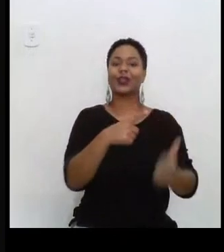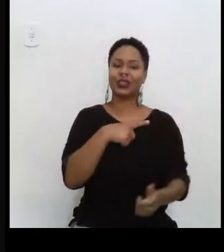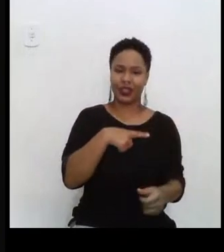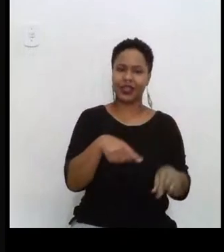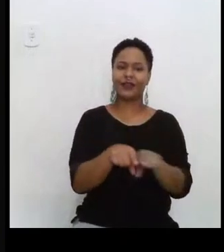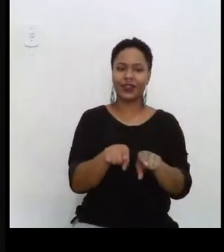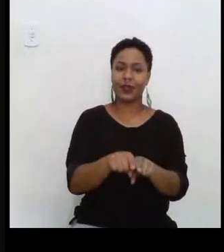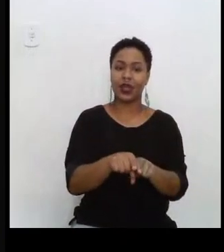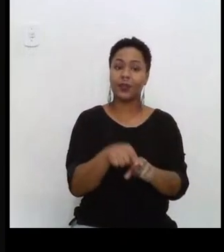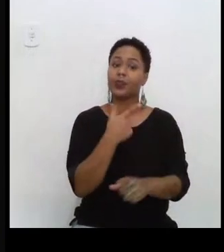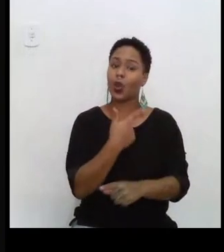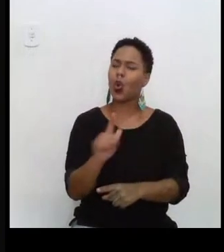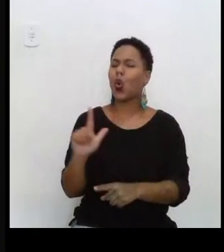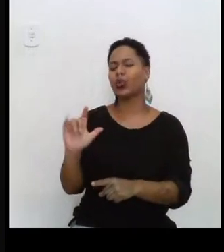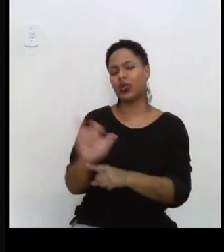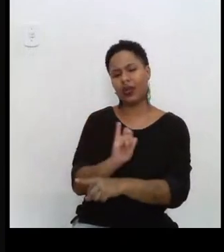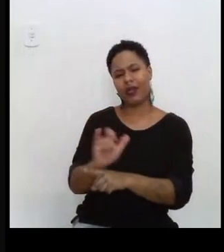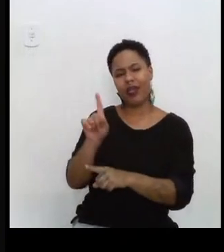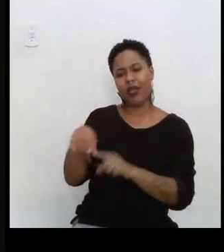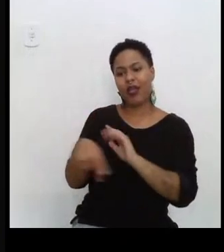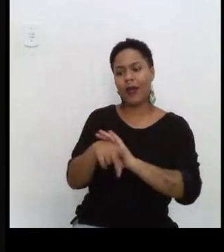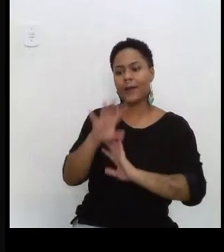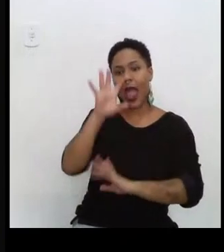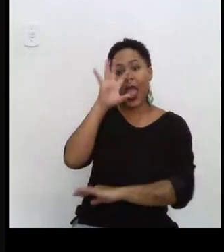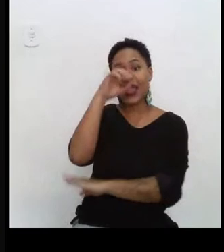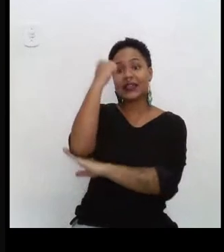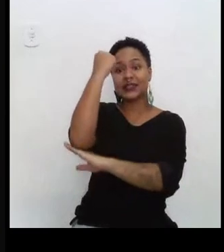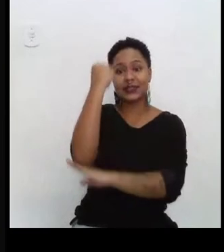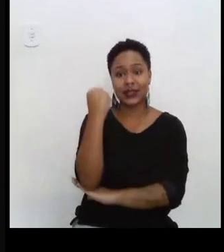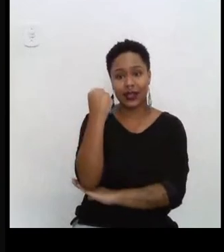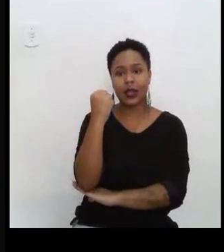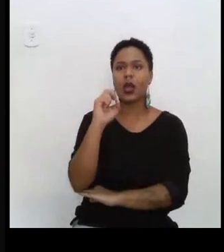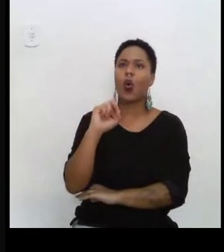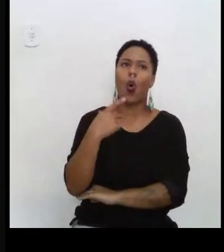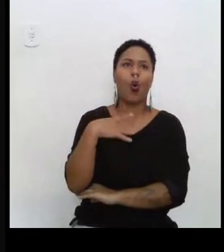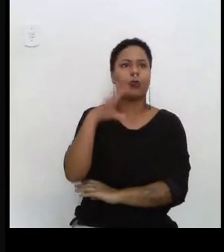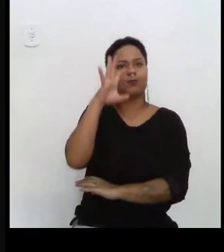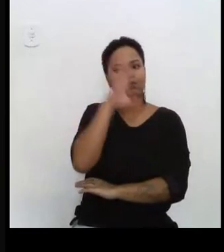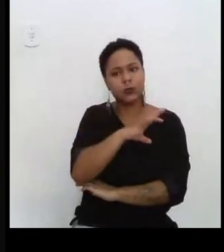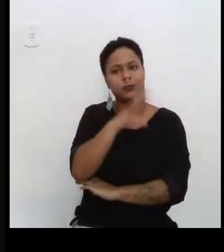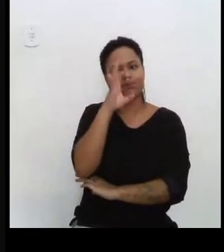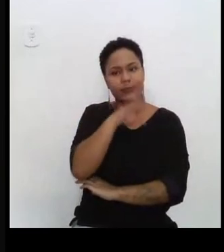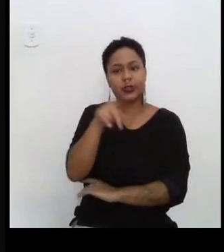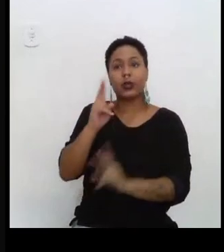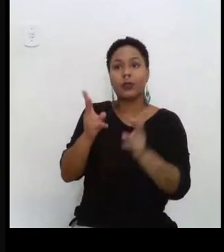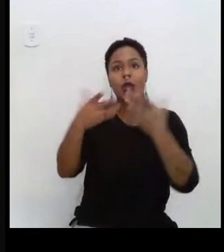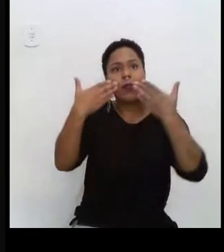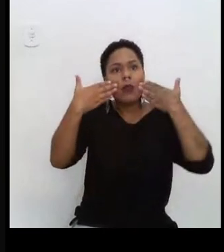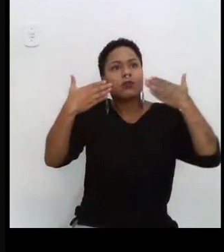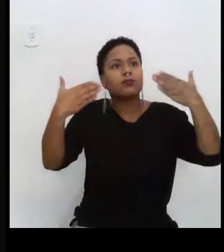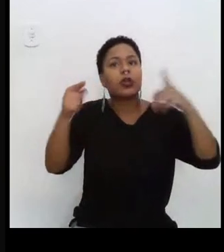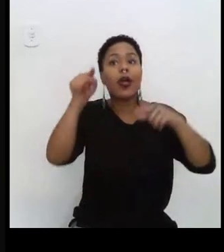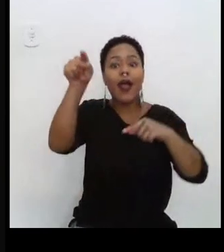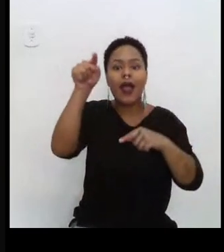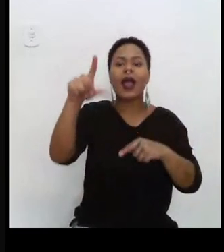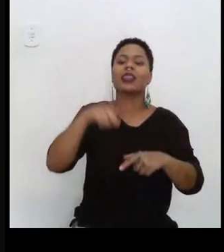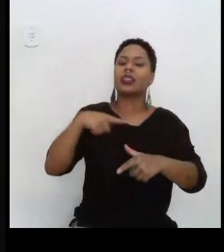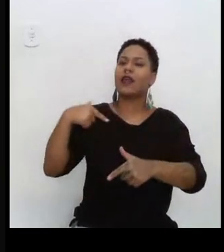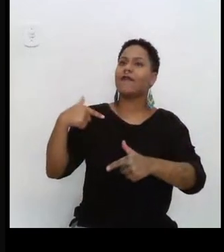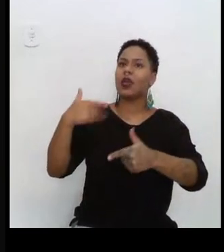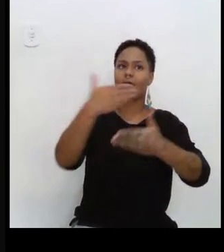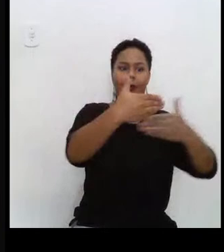estar assistencial Instância por manifestar-se aí a general no mundo aberto e um